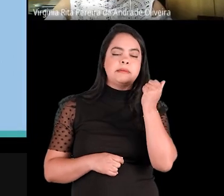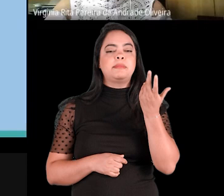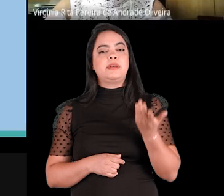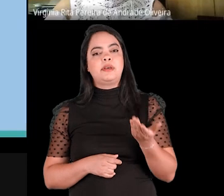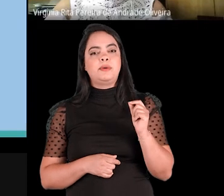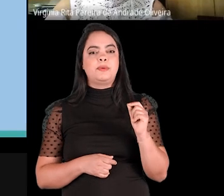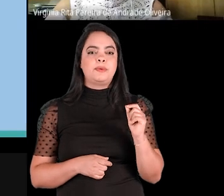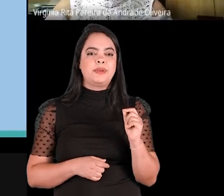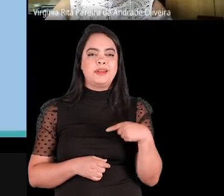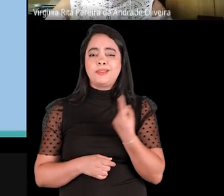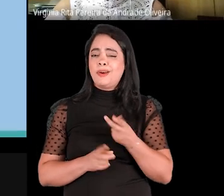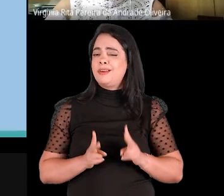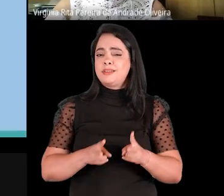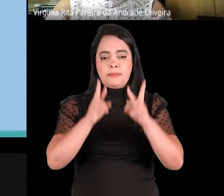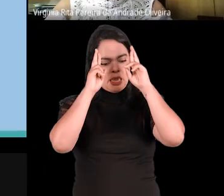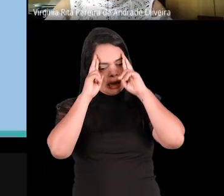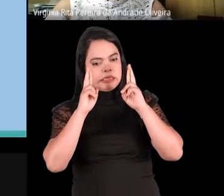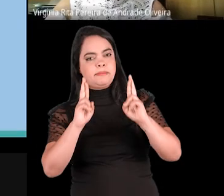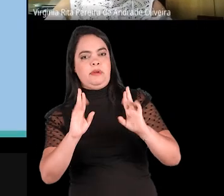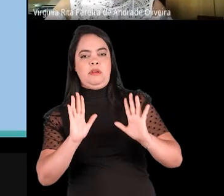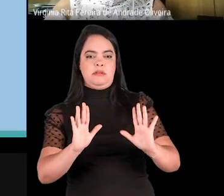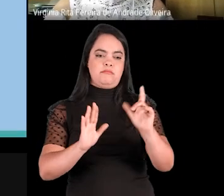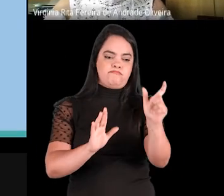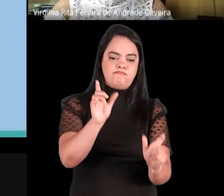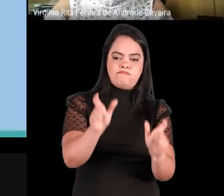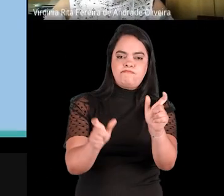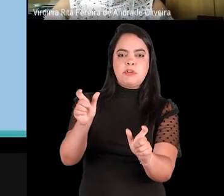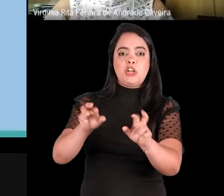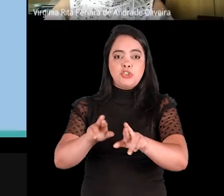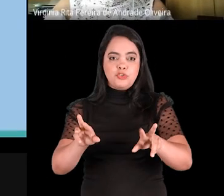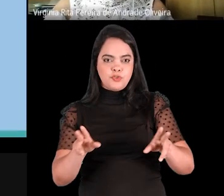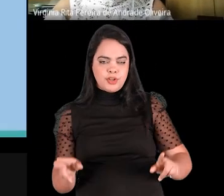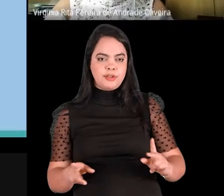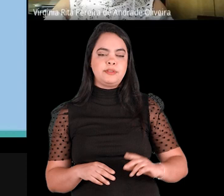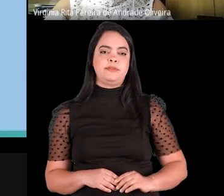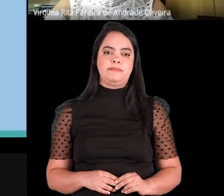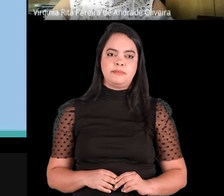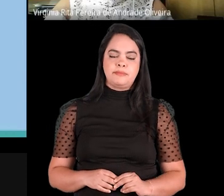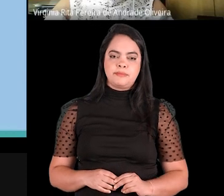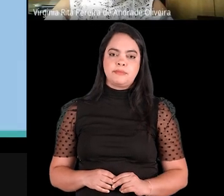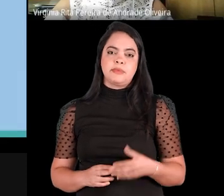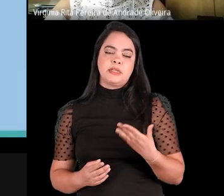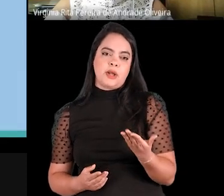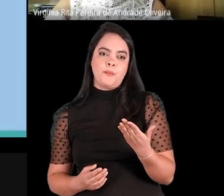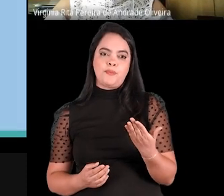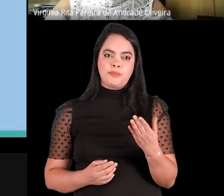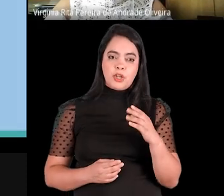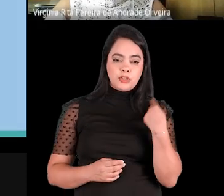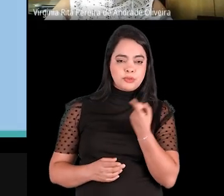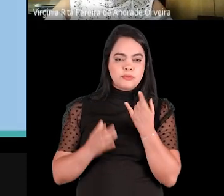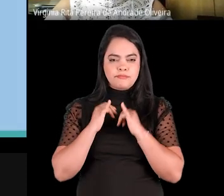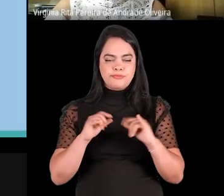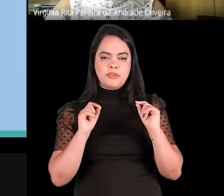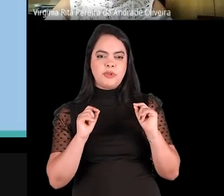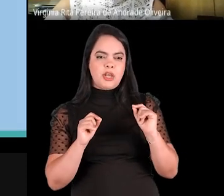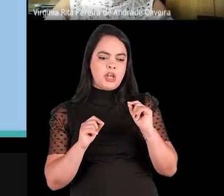trabalhar, seguindo essa ideia, né? Ao afirmar que todos se fazem um processo de diferenciação de